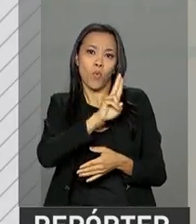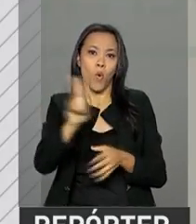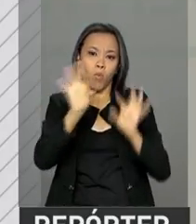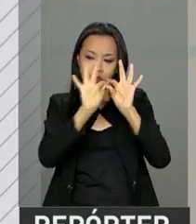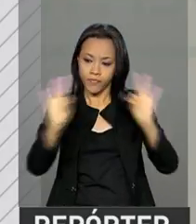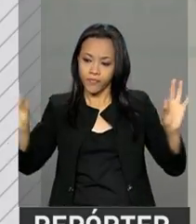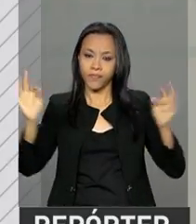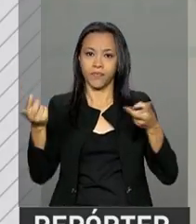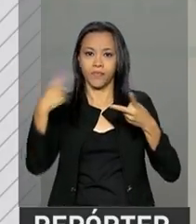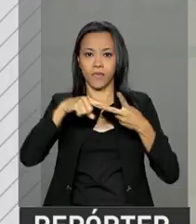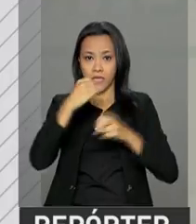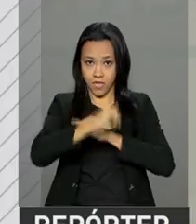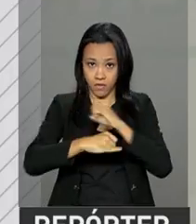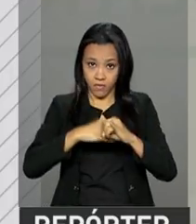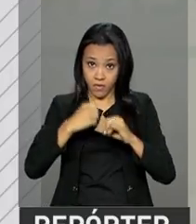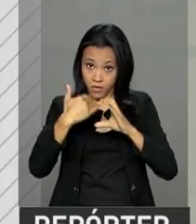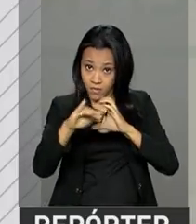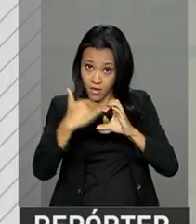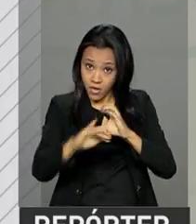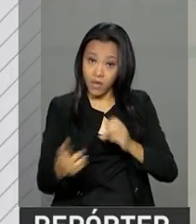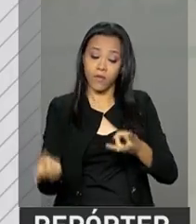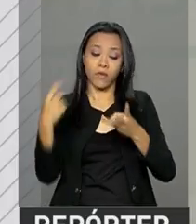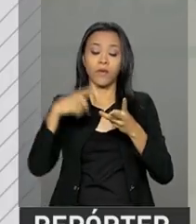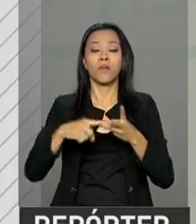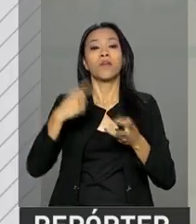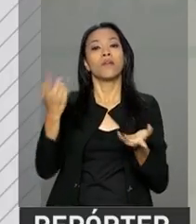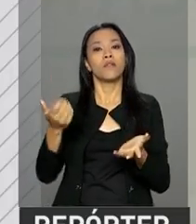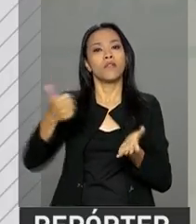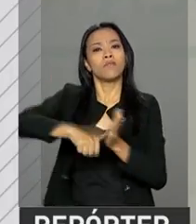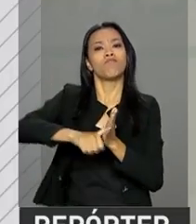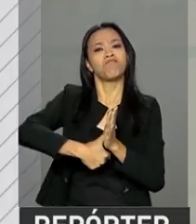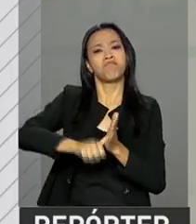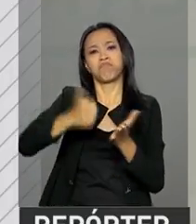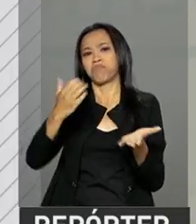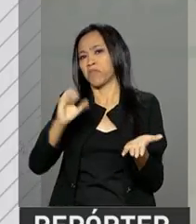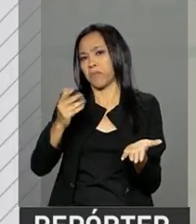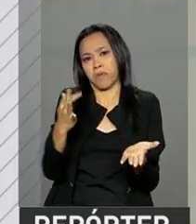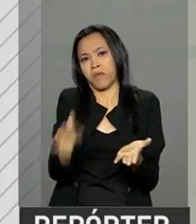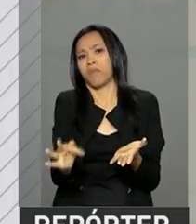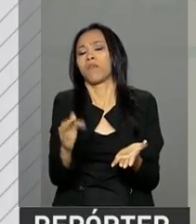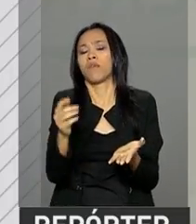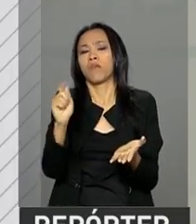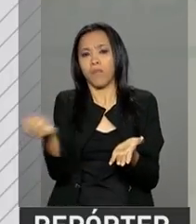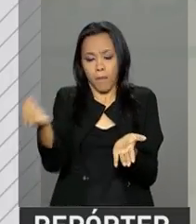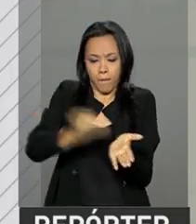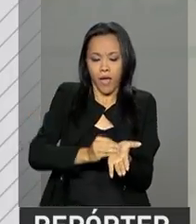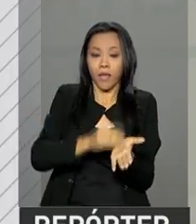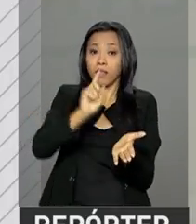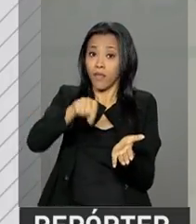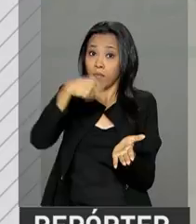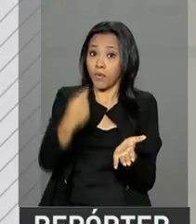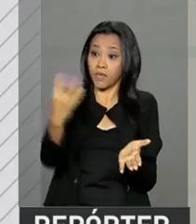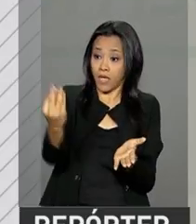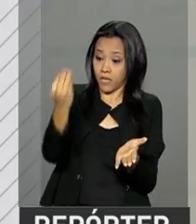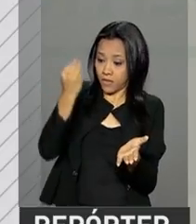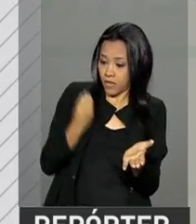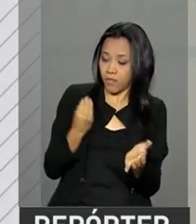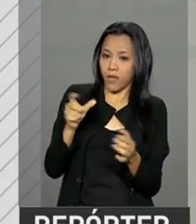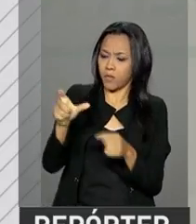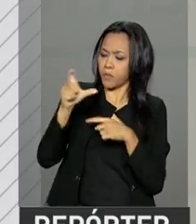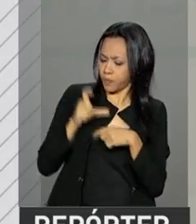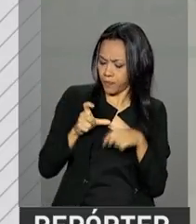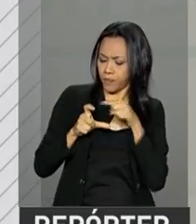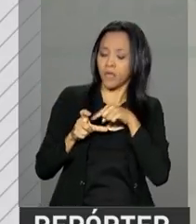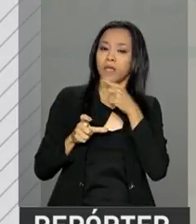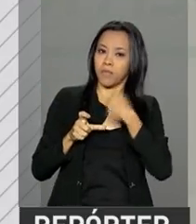completo e-mail e documento de identificação após o preenchimento o visitante vai receber um comprovante que